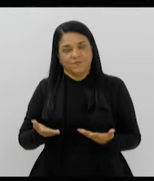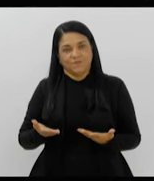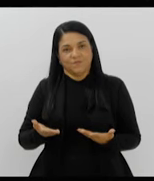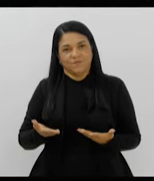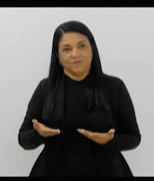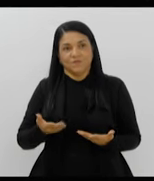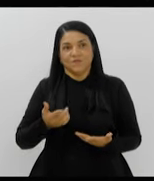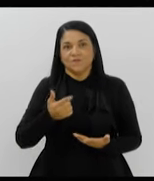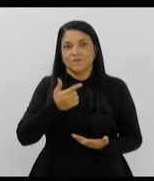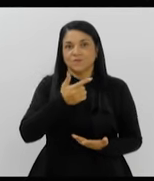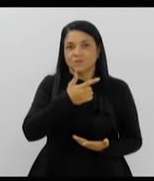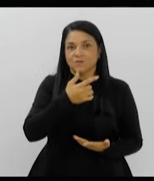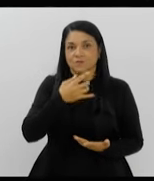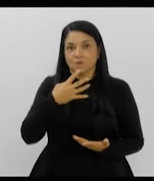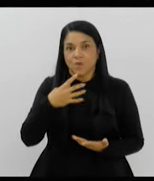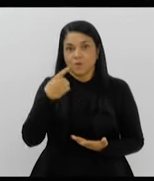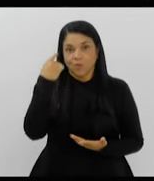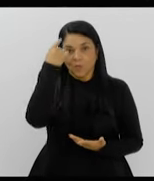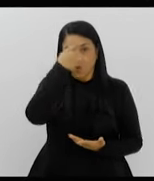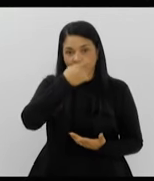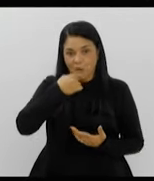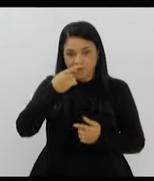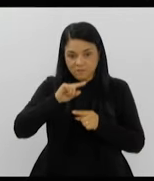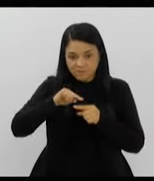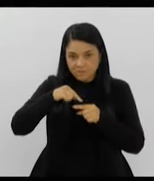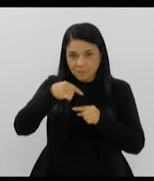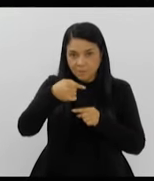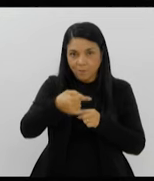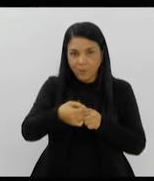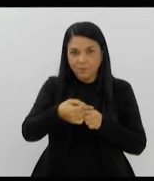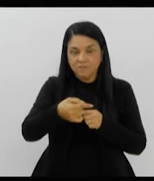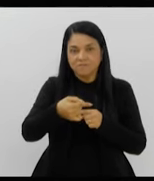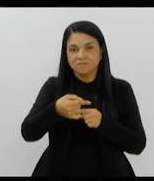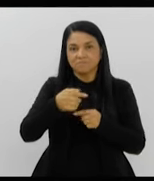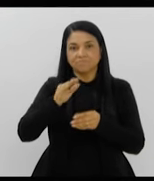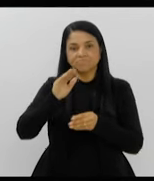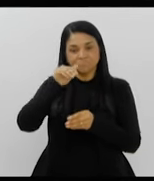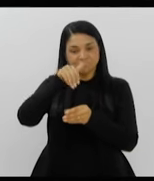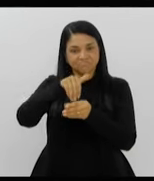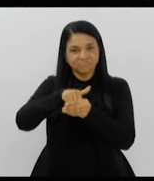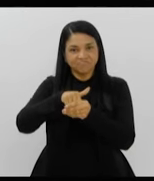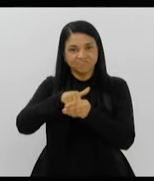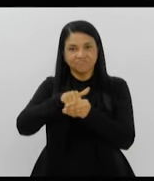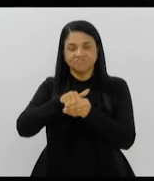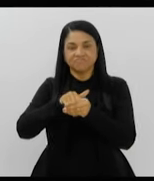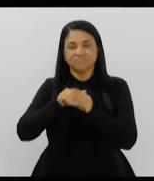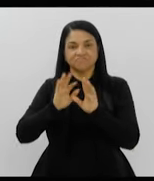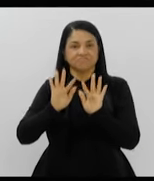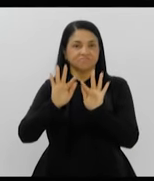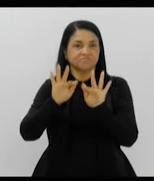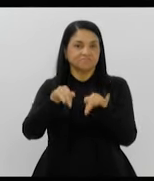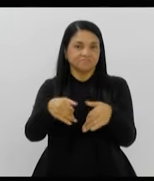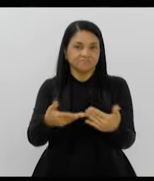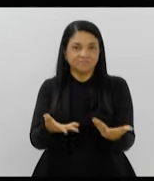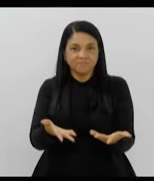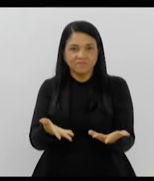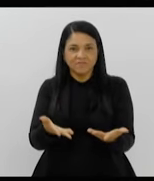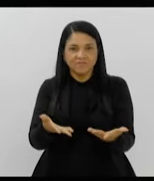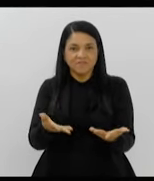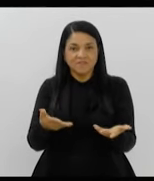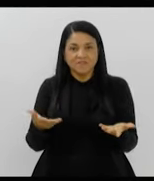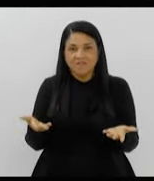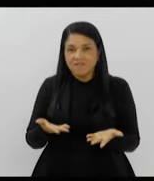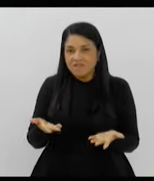24 horas depois do término das eleições. Então, nós vivemos